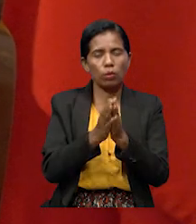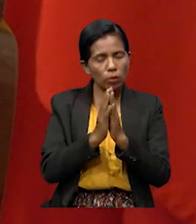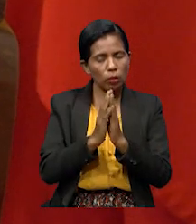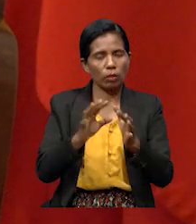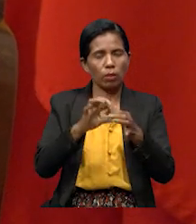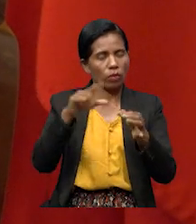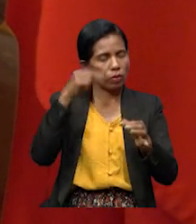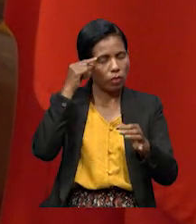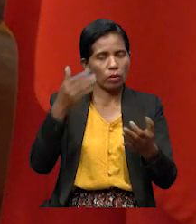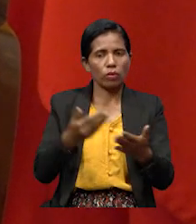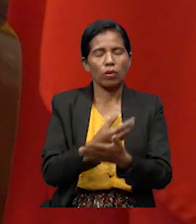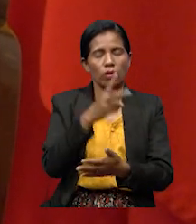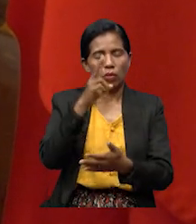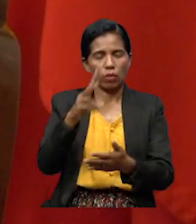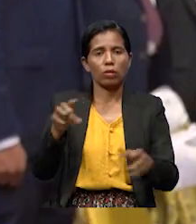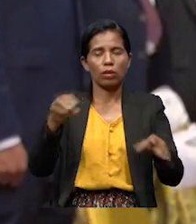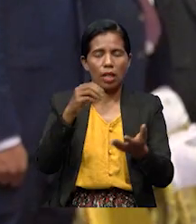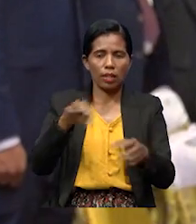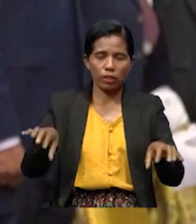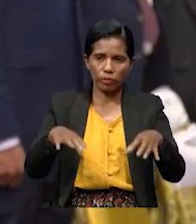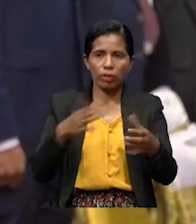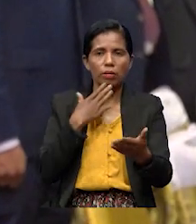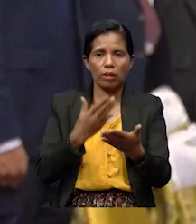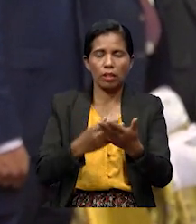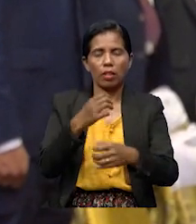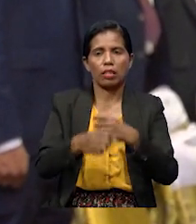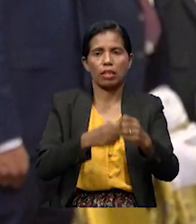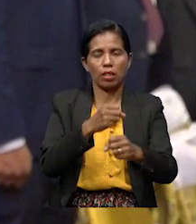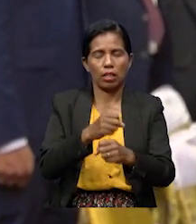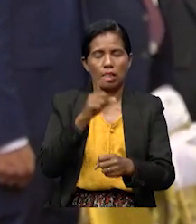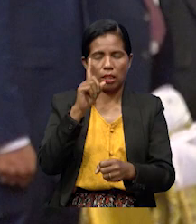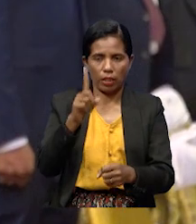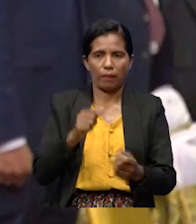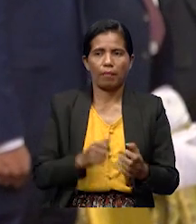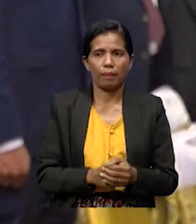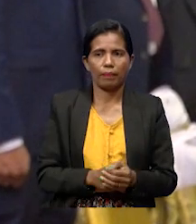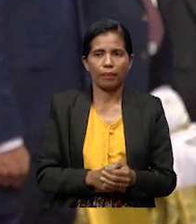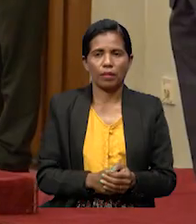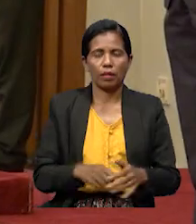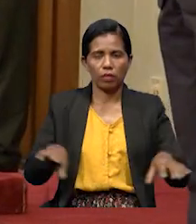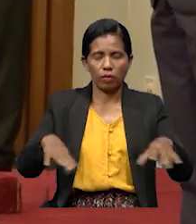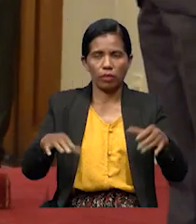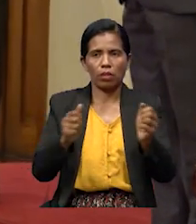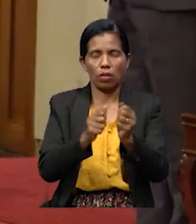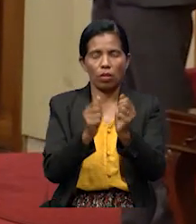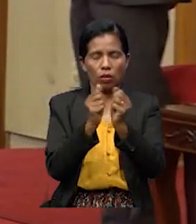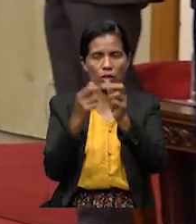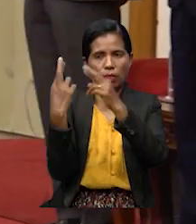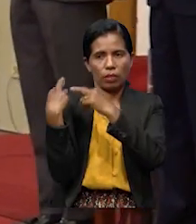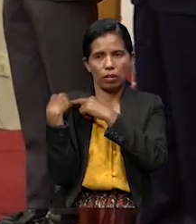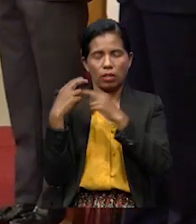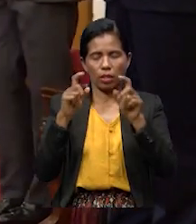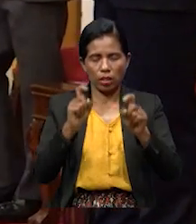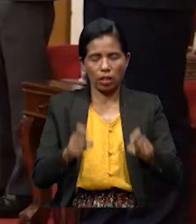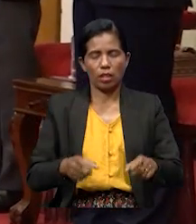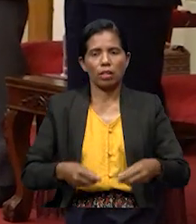Rua, ato presta serviço nebediak durante mandato Tinangida. Chefe de governo Russo em Pusaro Sira, ato serviço ou responsabilidade, no tem que